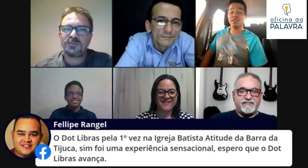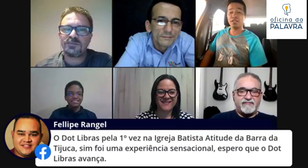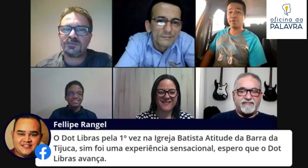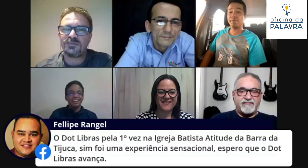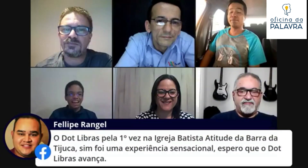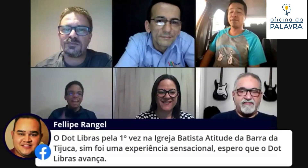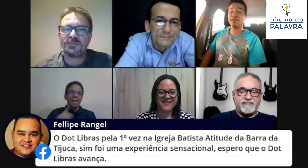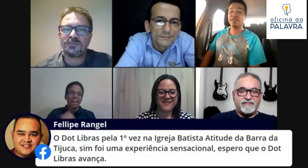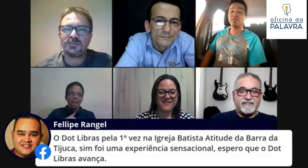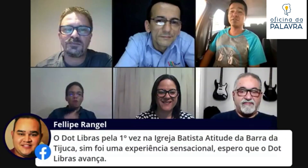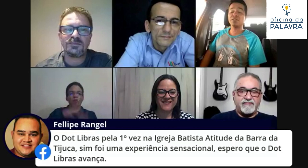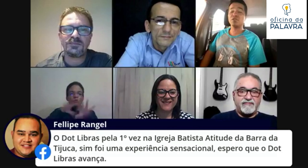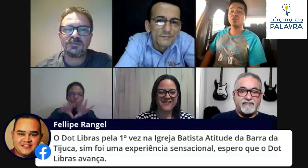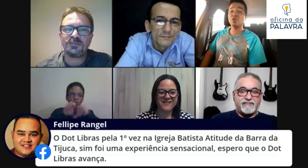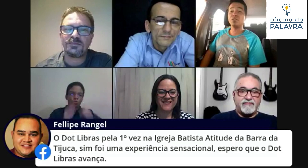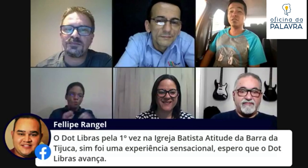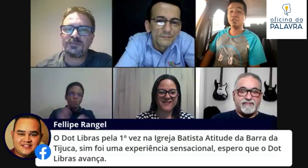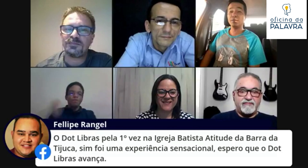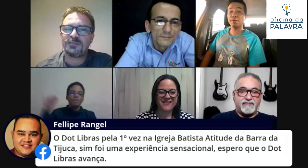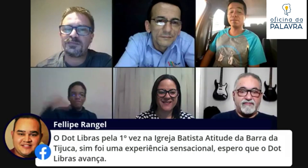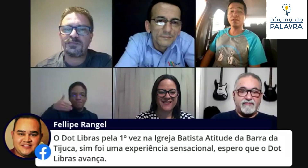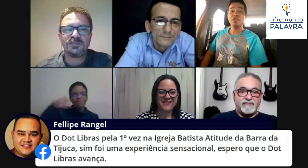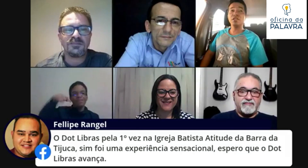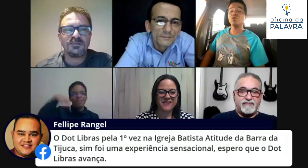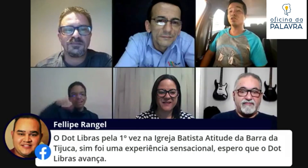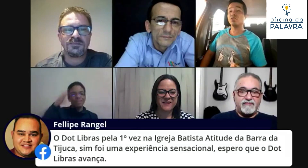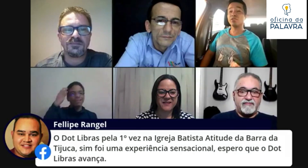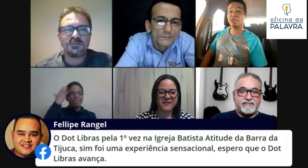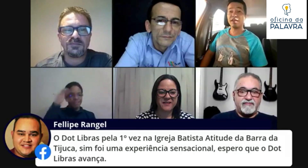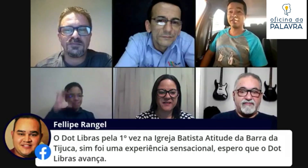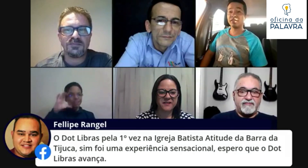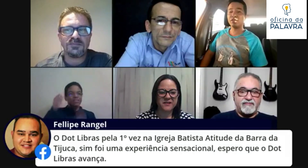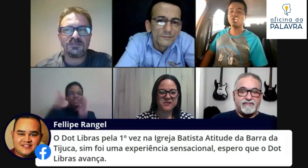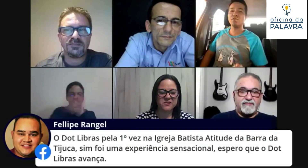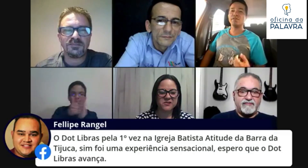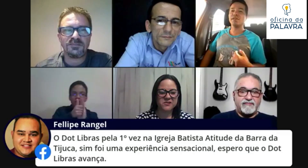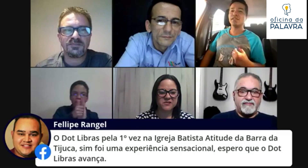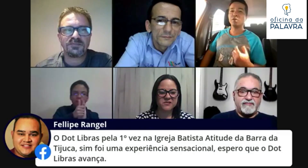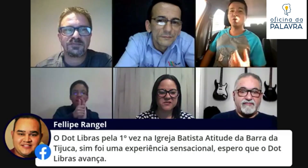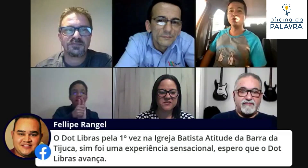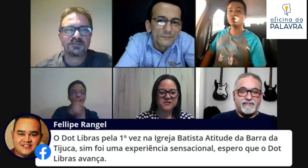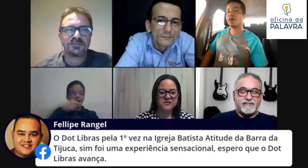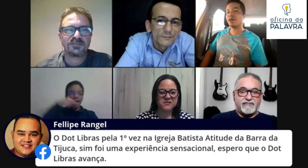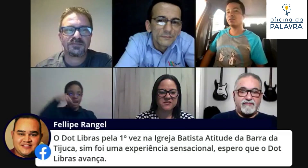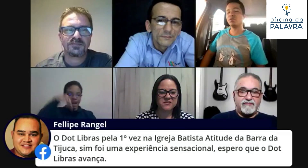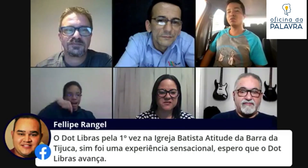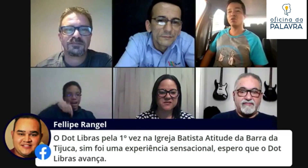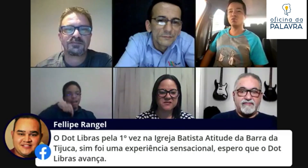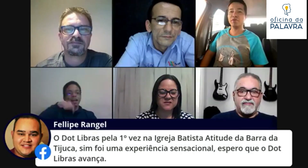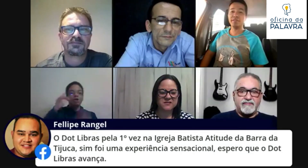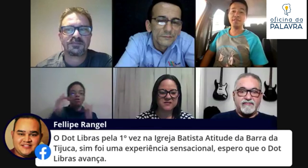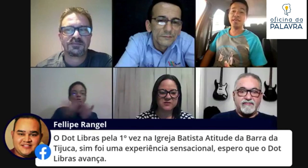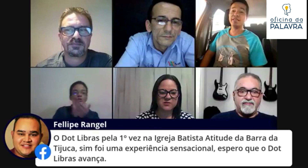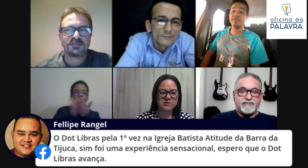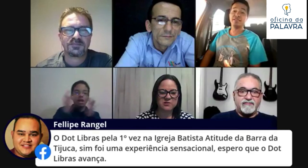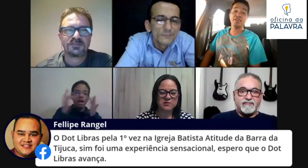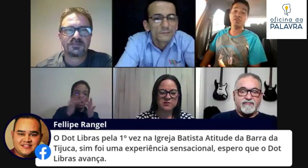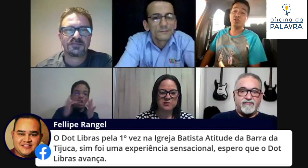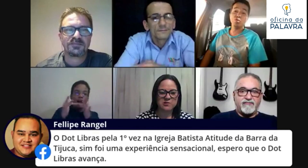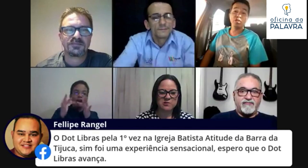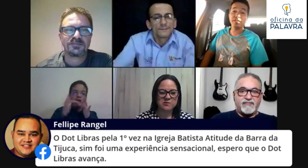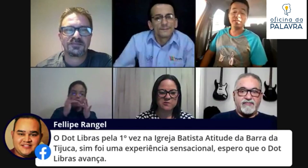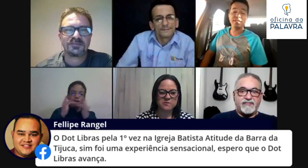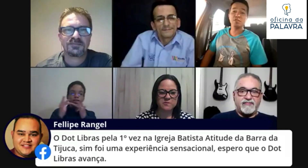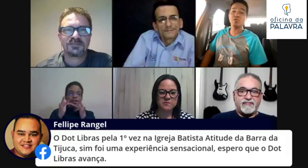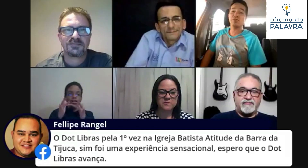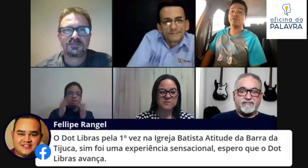formei, vim aqui para a Primeira Igreja Batista de Curitiba, e enquanto eu estava aqui, eu comecei a ter contato com algumas ciências que